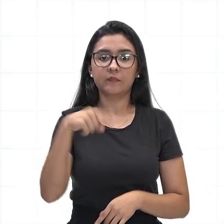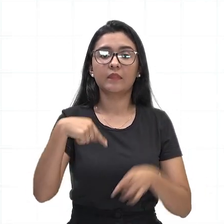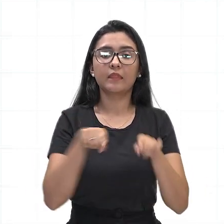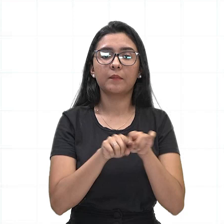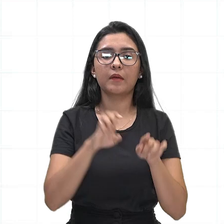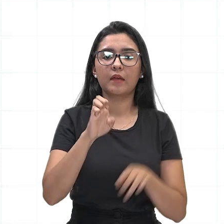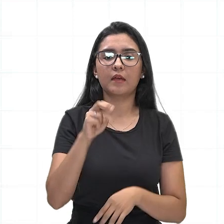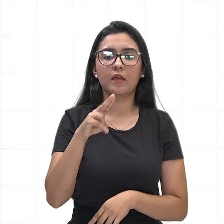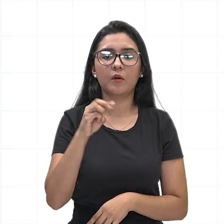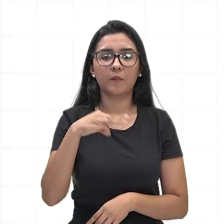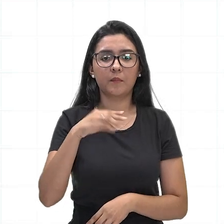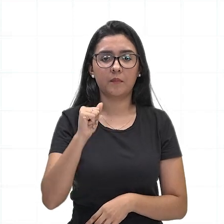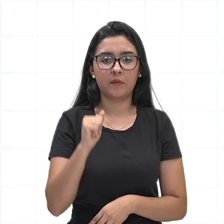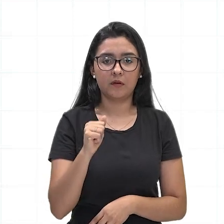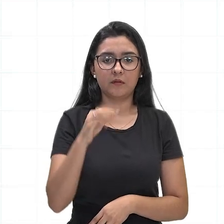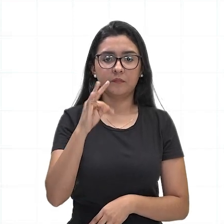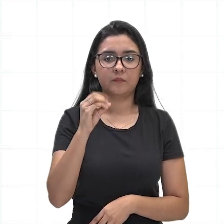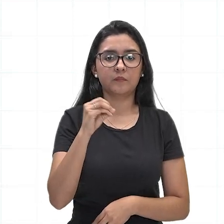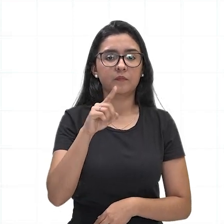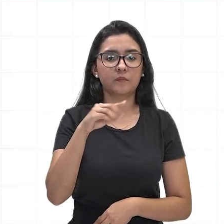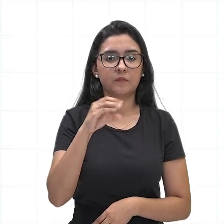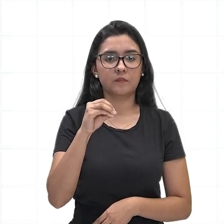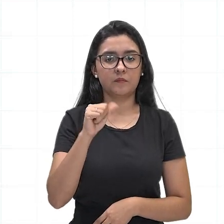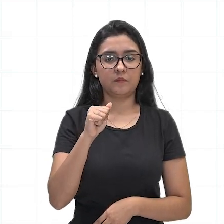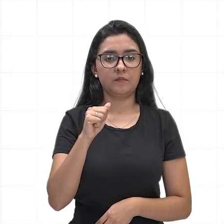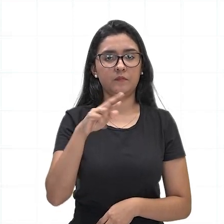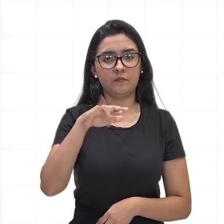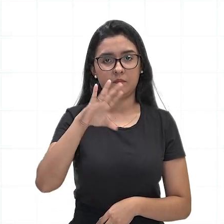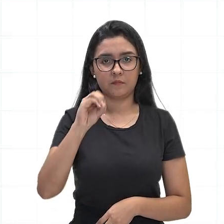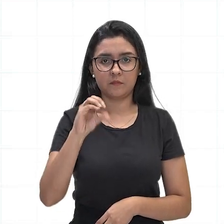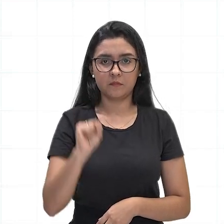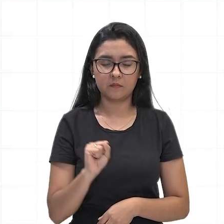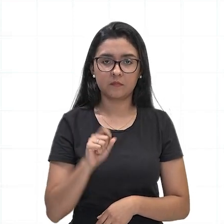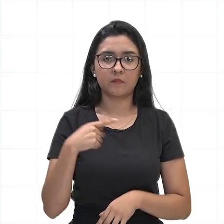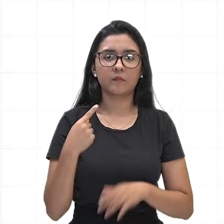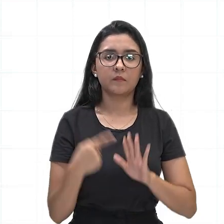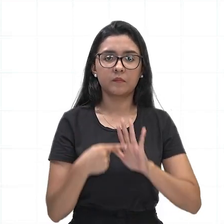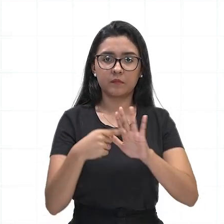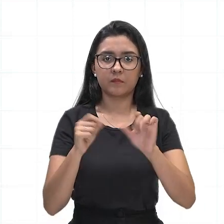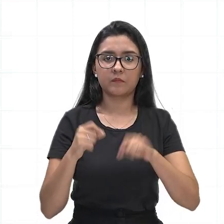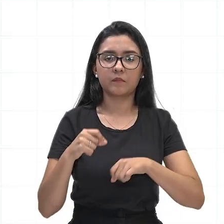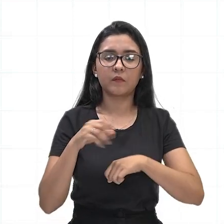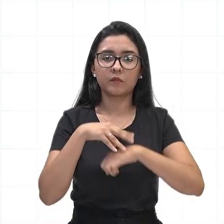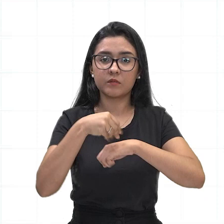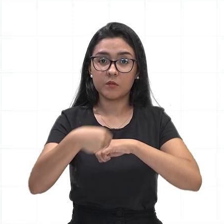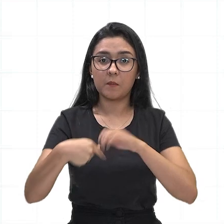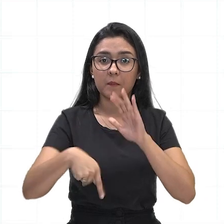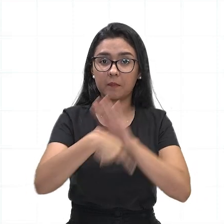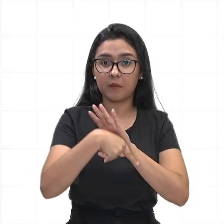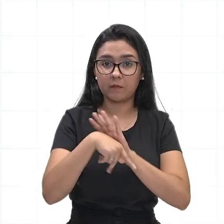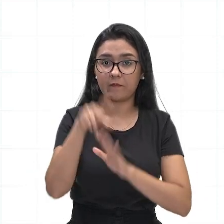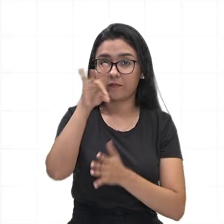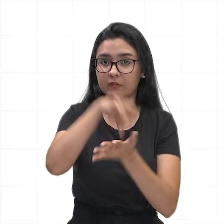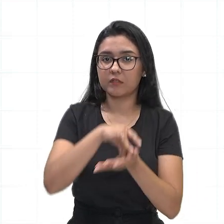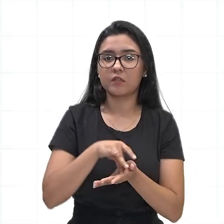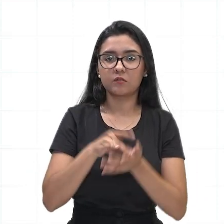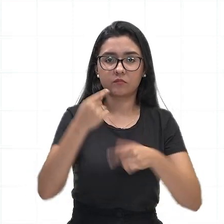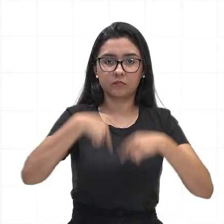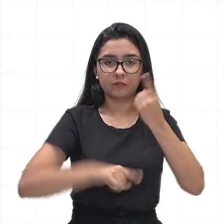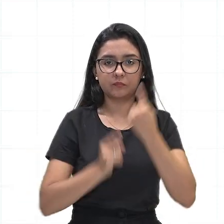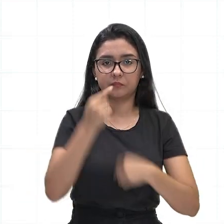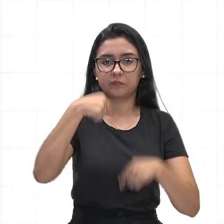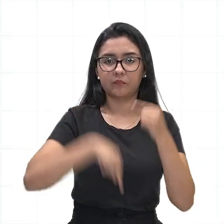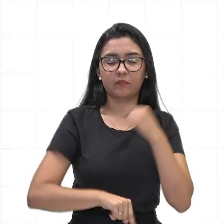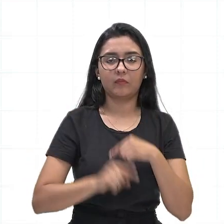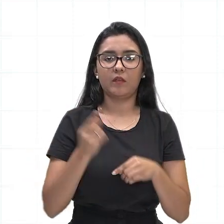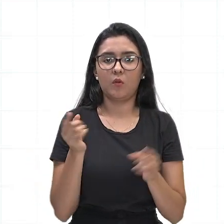seja, são os primeiros animais na escala evolutiva a apresentar tecidos verdadeiros. E o seu sistema digestivo